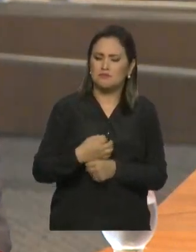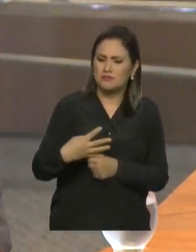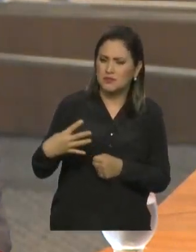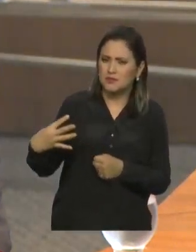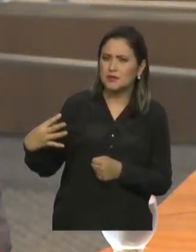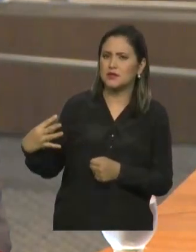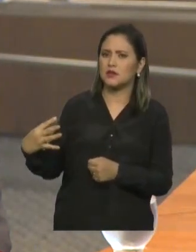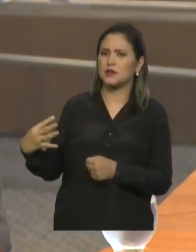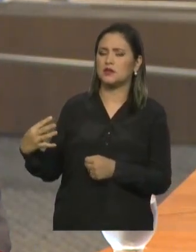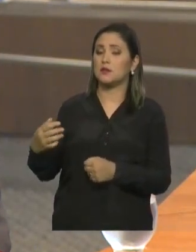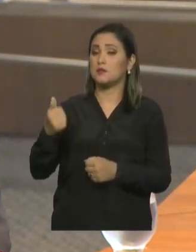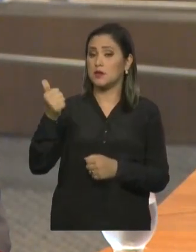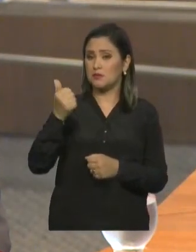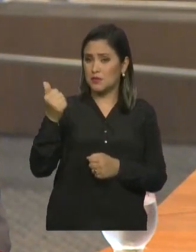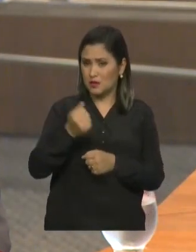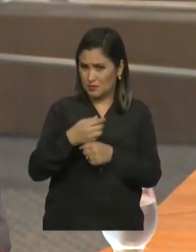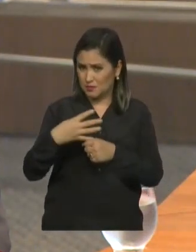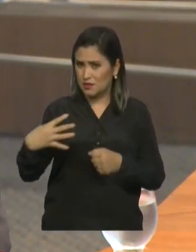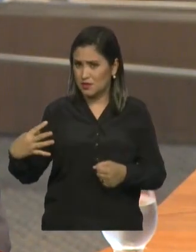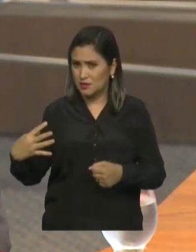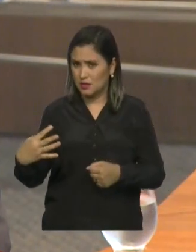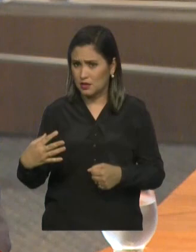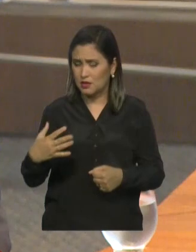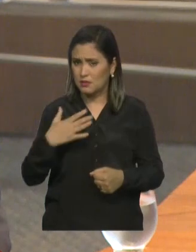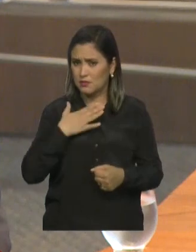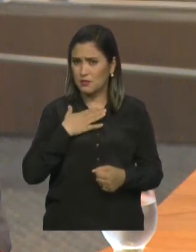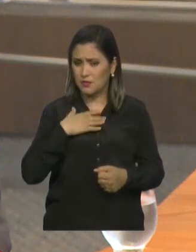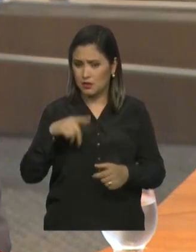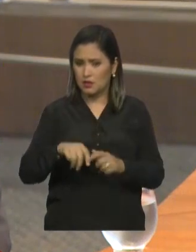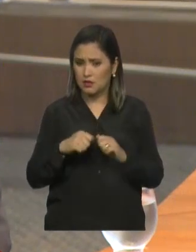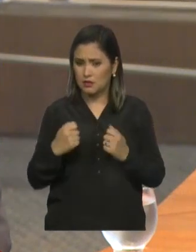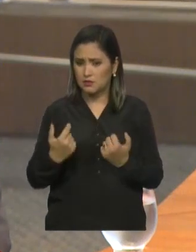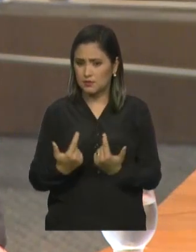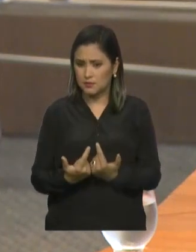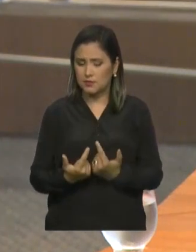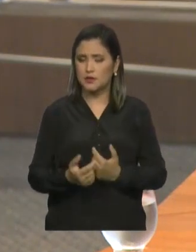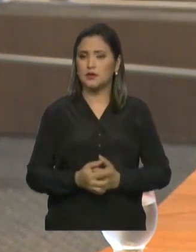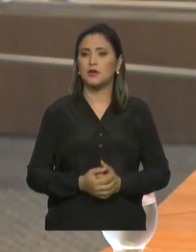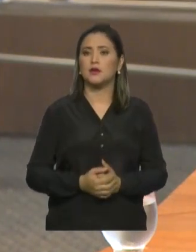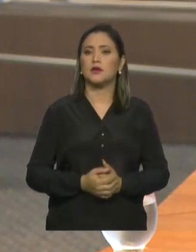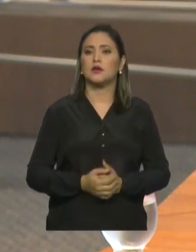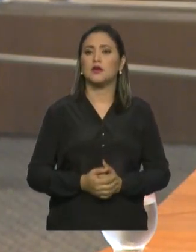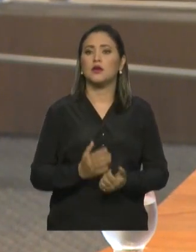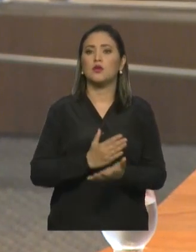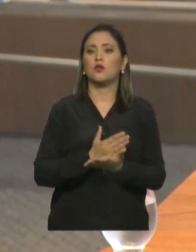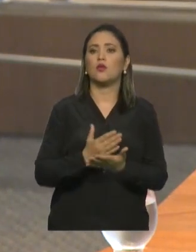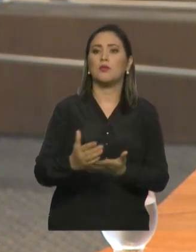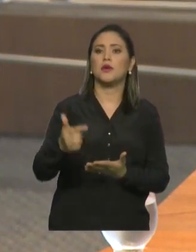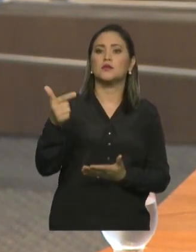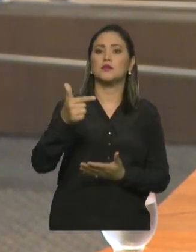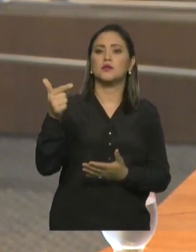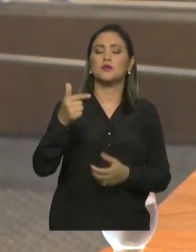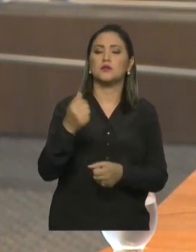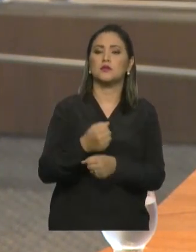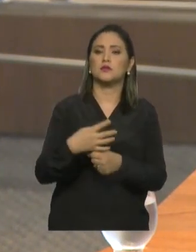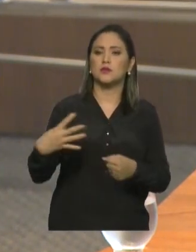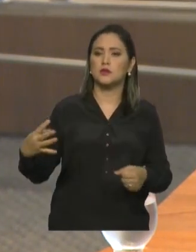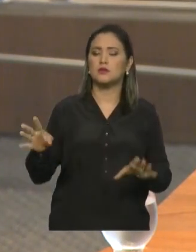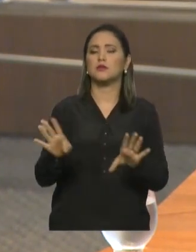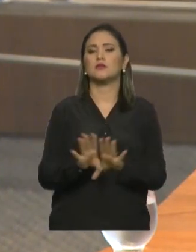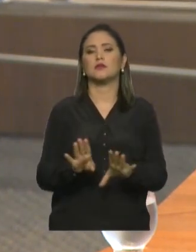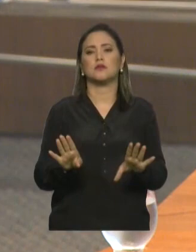mandato, o primeiro mandato da nossa legislatura aqui na Assembleia Legislativa e o início do nosso segundo mandato